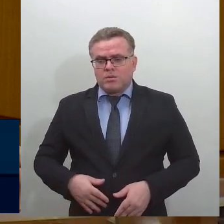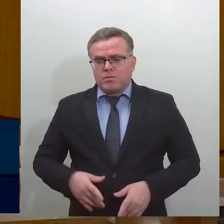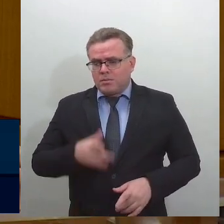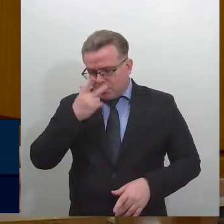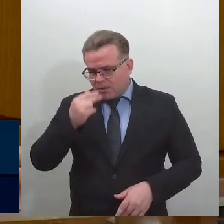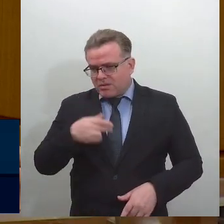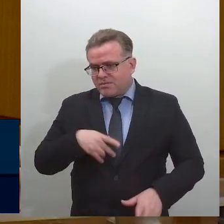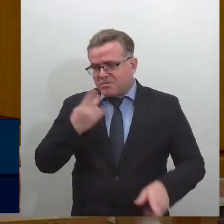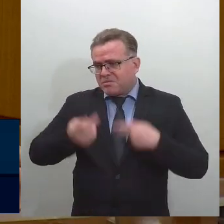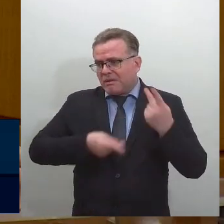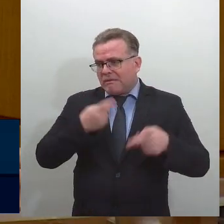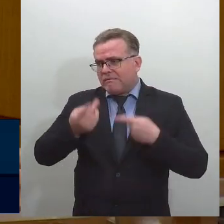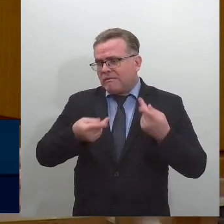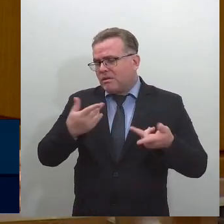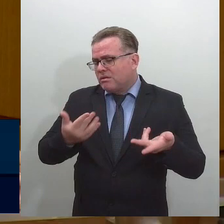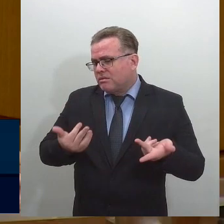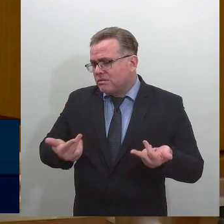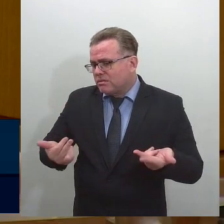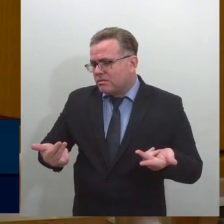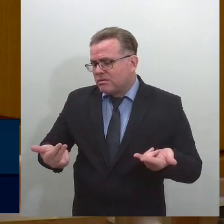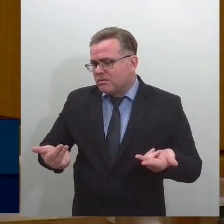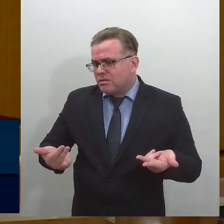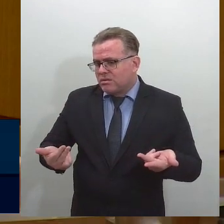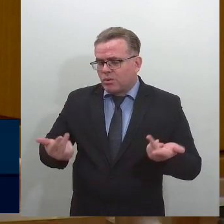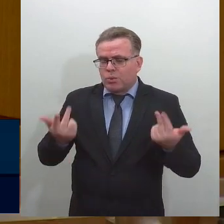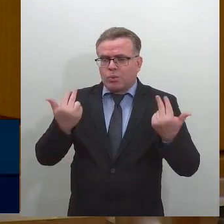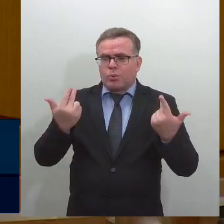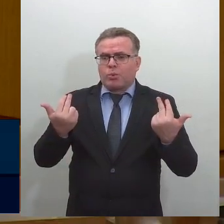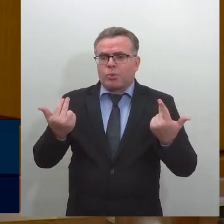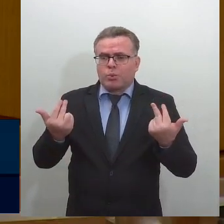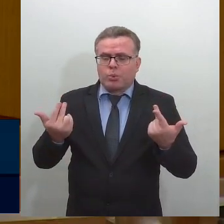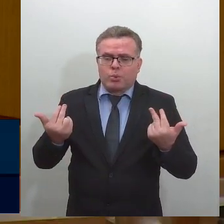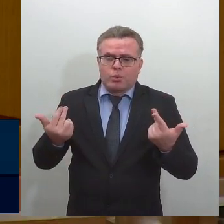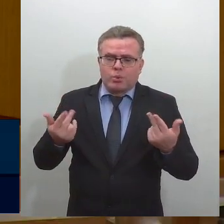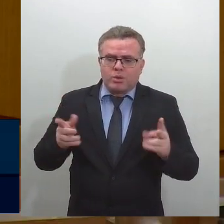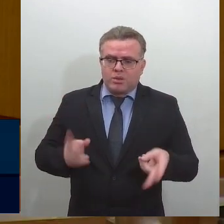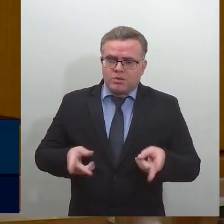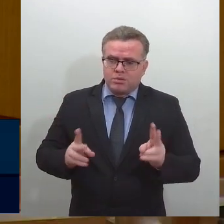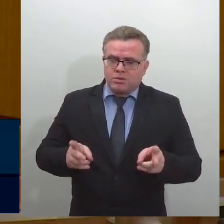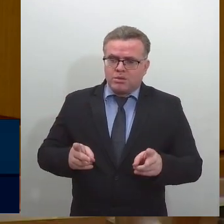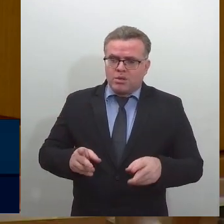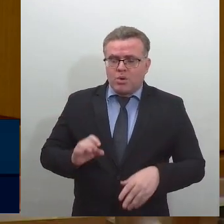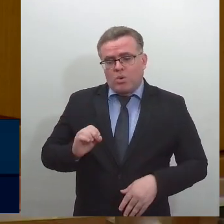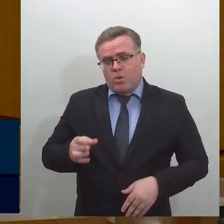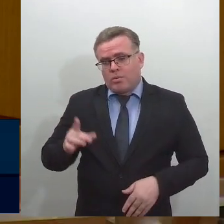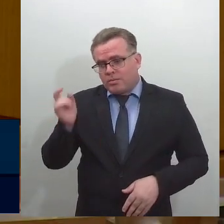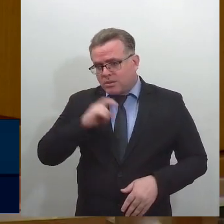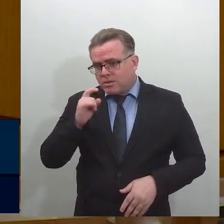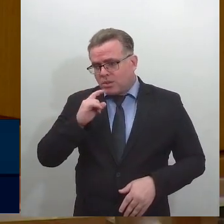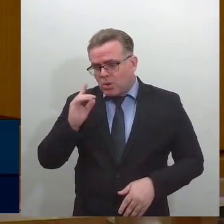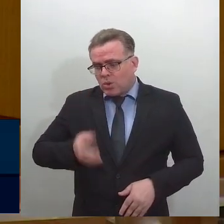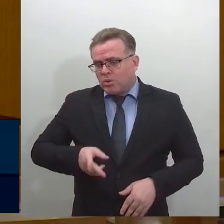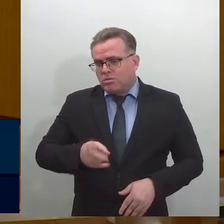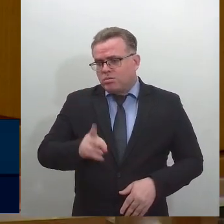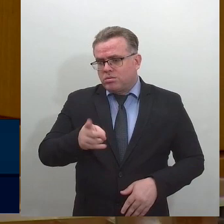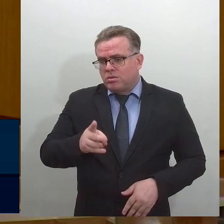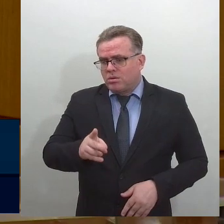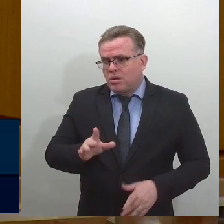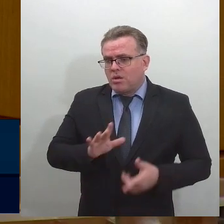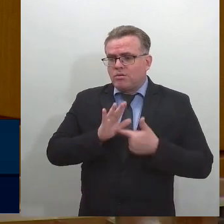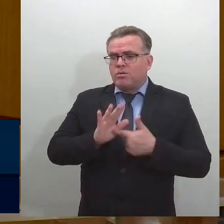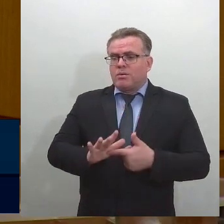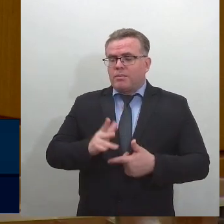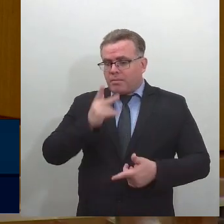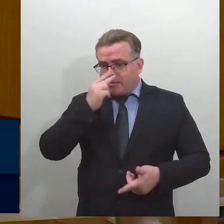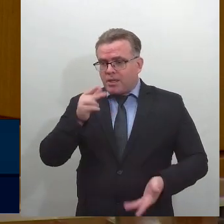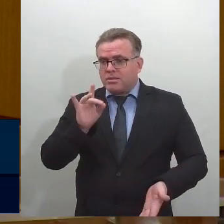talvez mentiras contadas repetidamente, ela se torne qualquer tipo de verdade